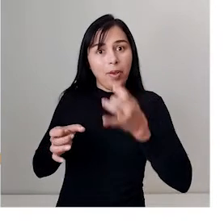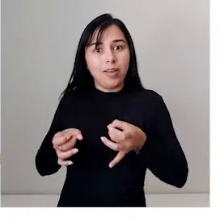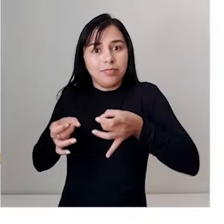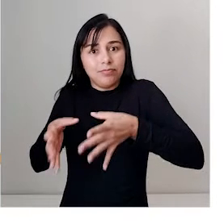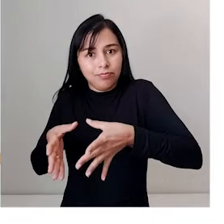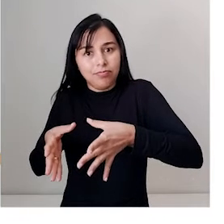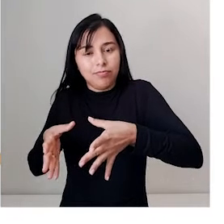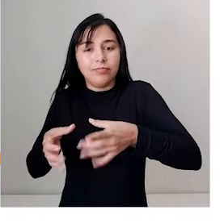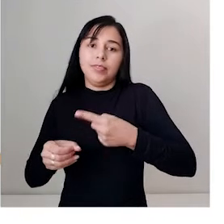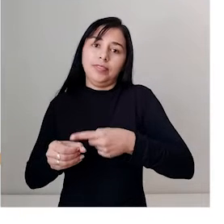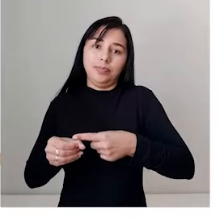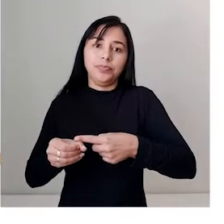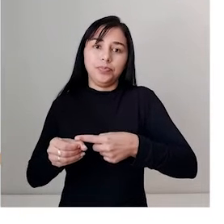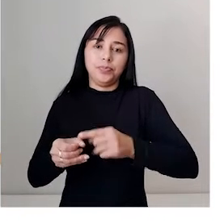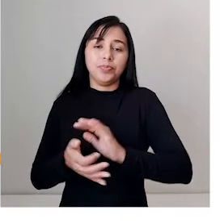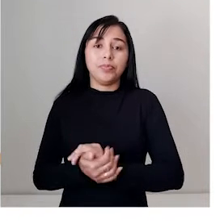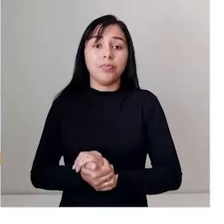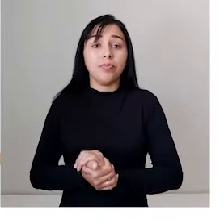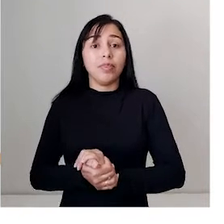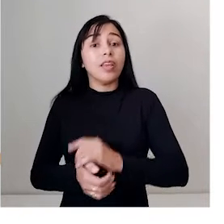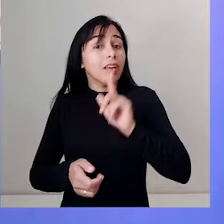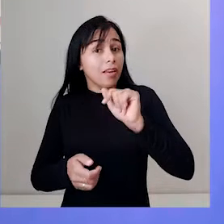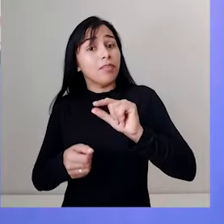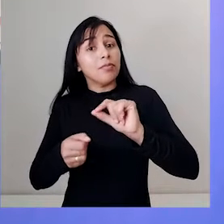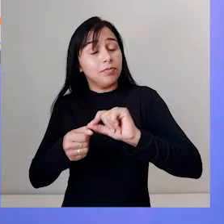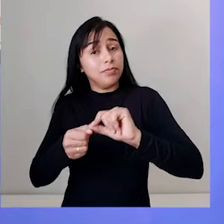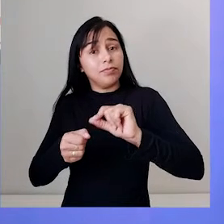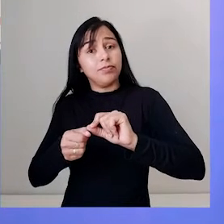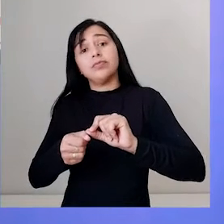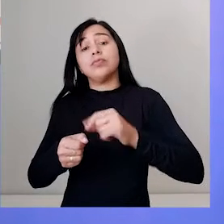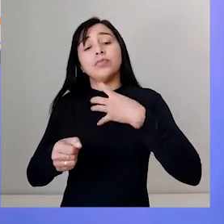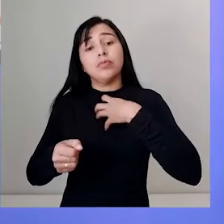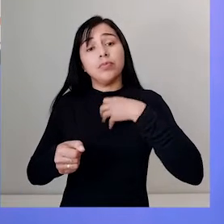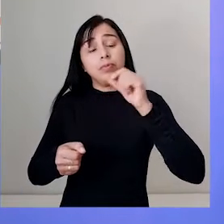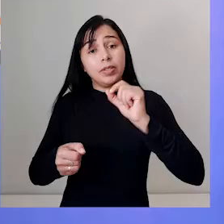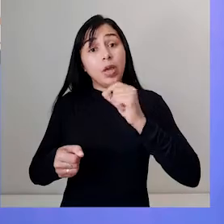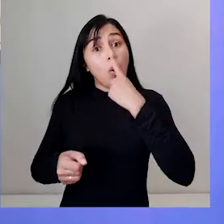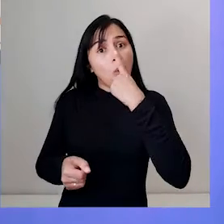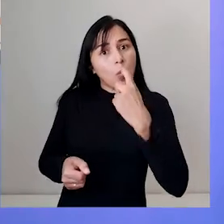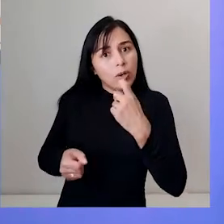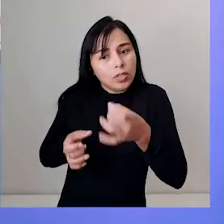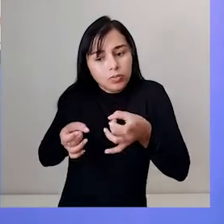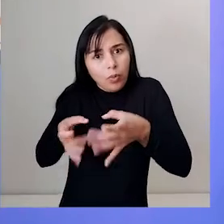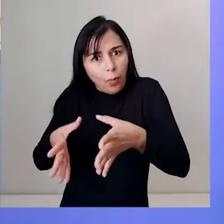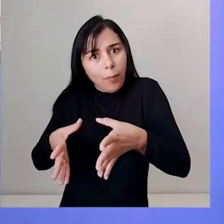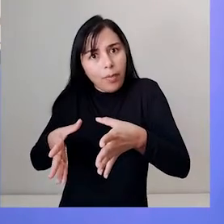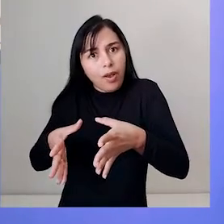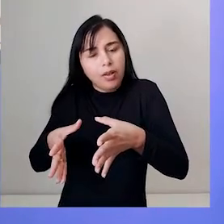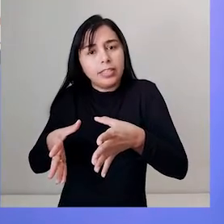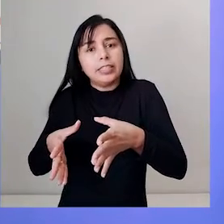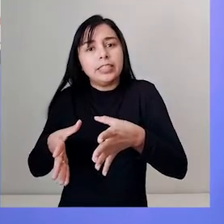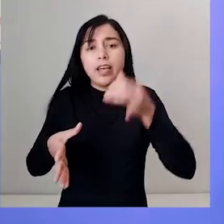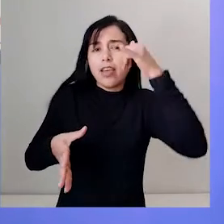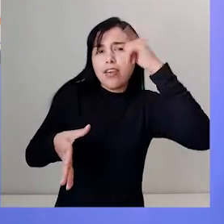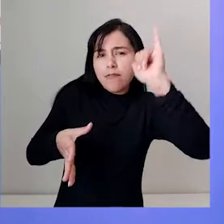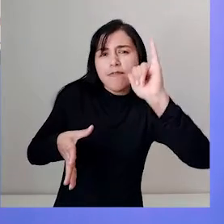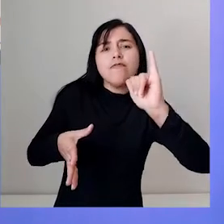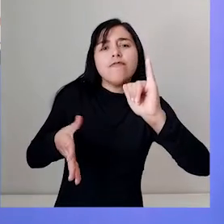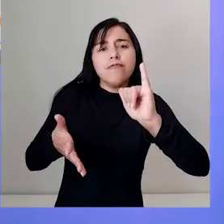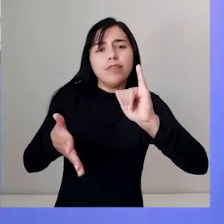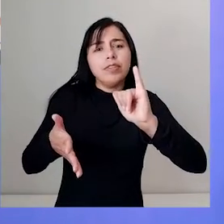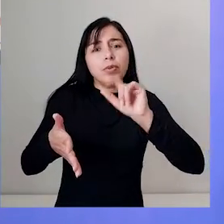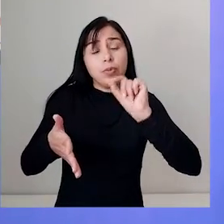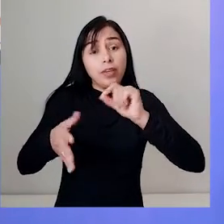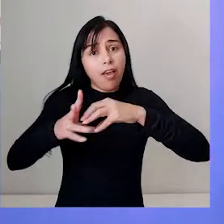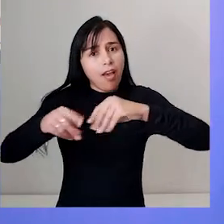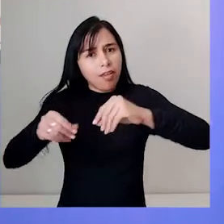cidades. Ele é construído de forma que o lixo, os restos, não agridam